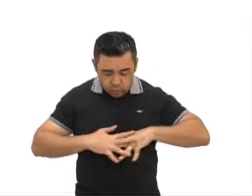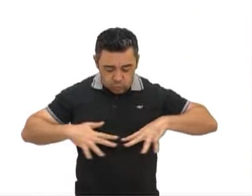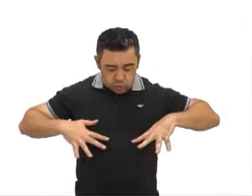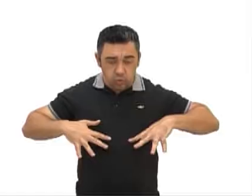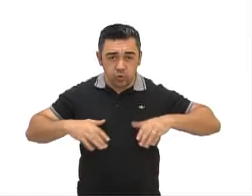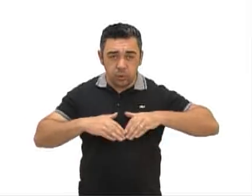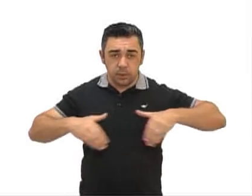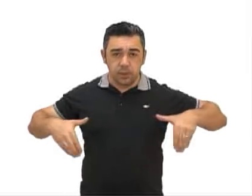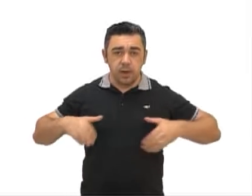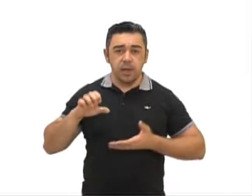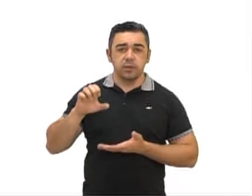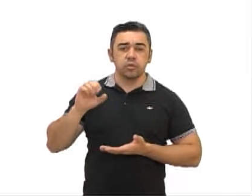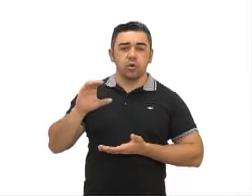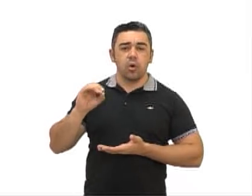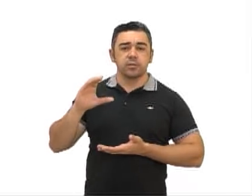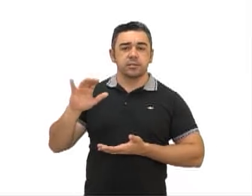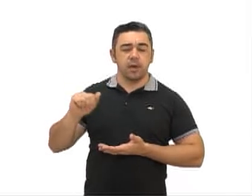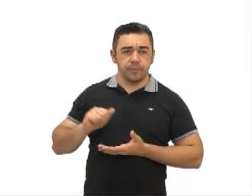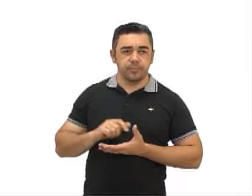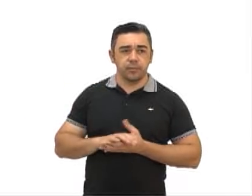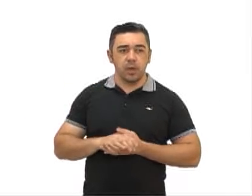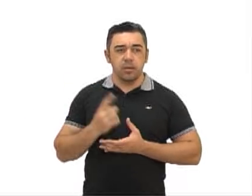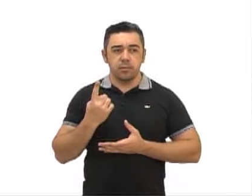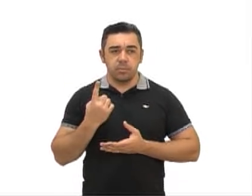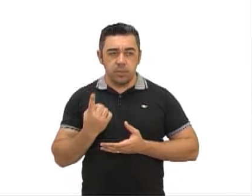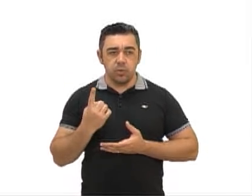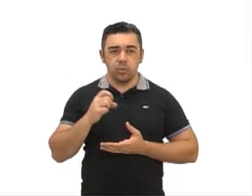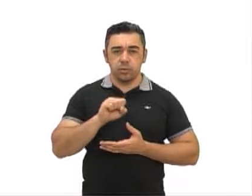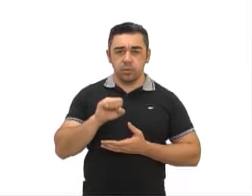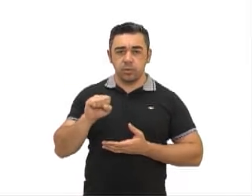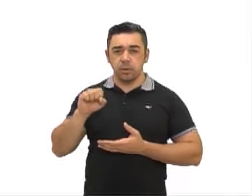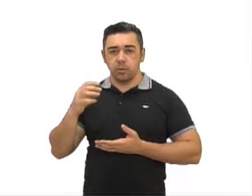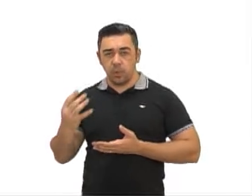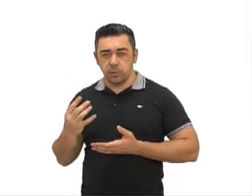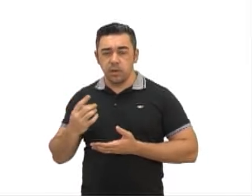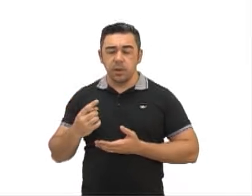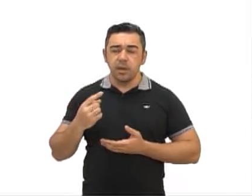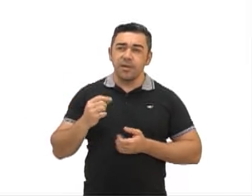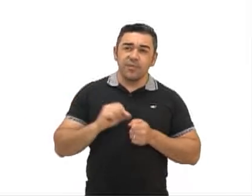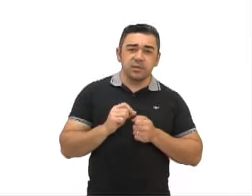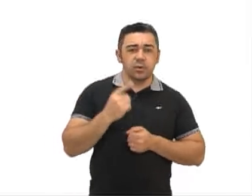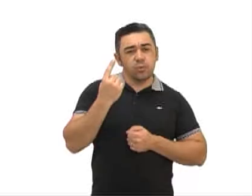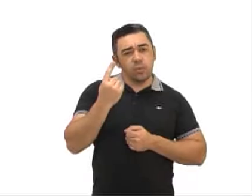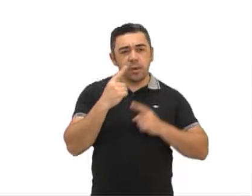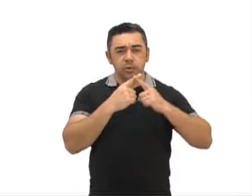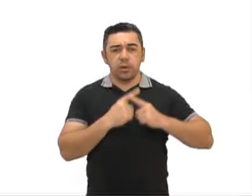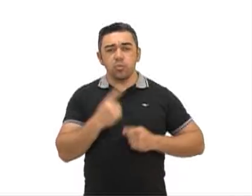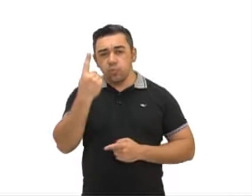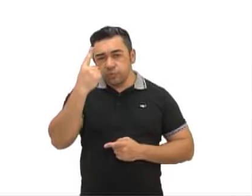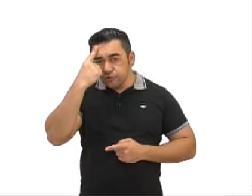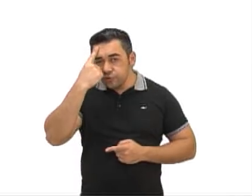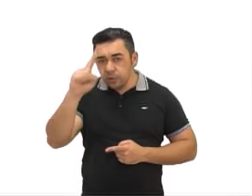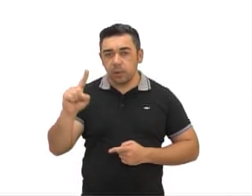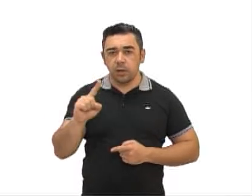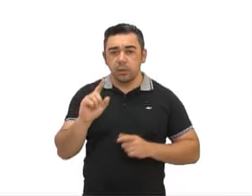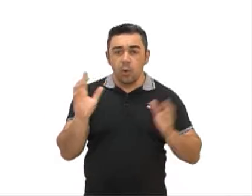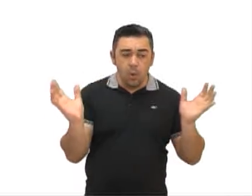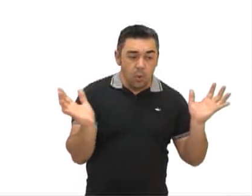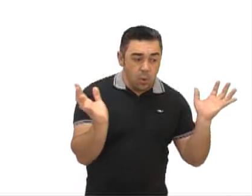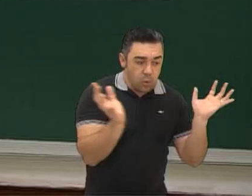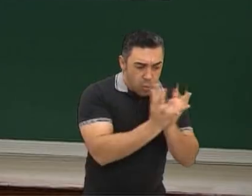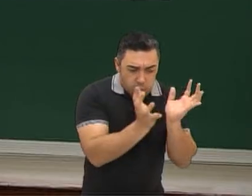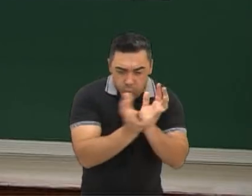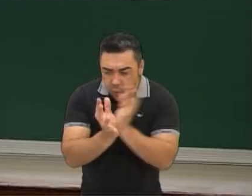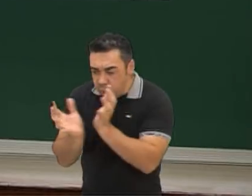1884, pois uma equipe local decidiu organizar um evento de um dia com várias equipes da região. Então, para